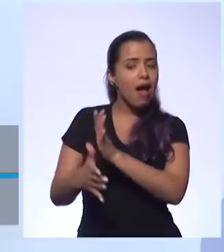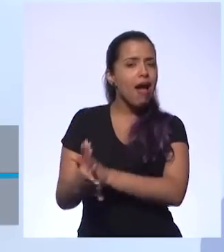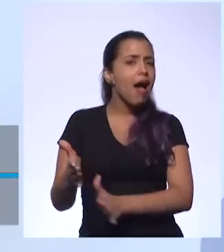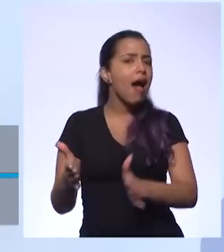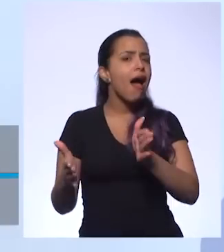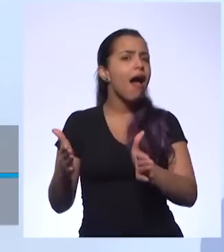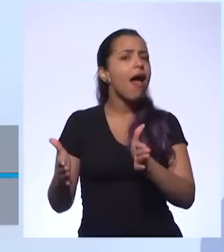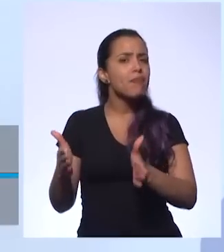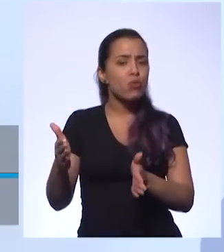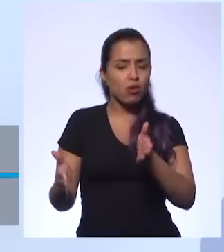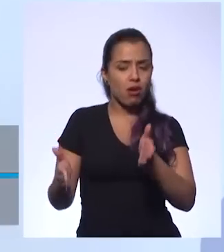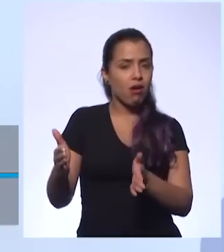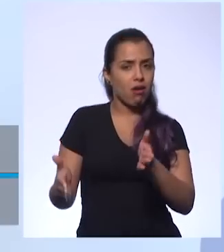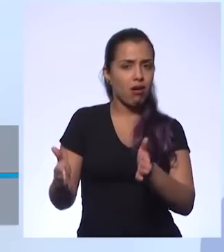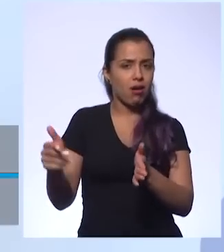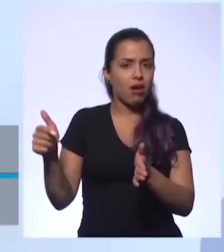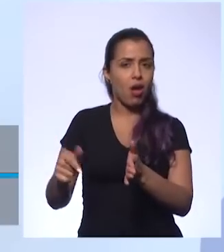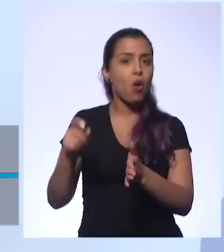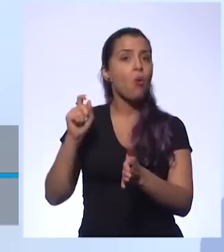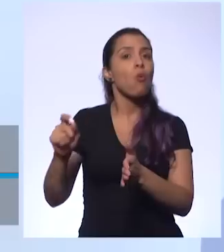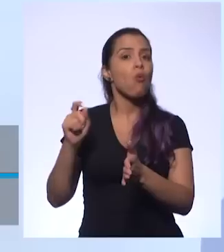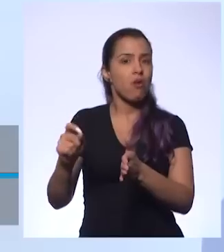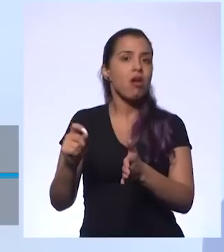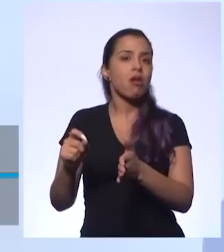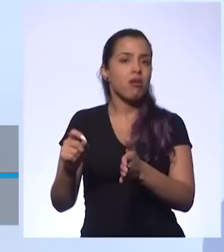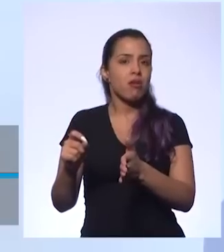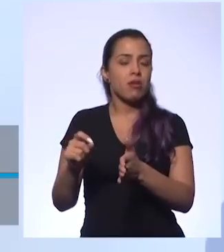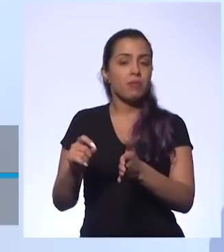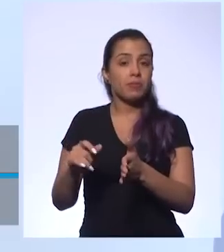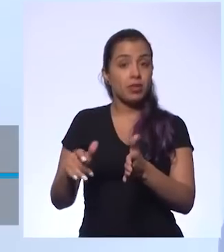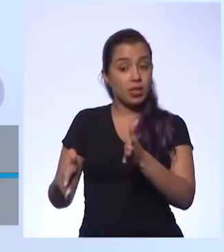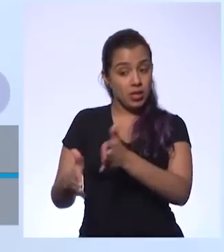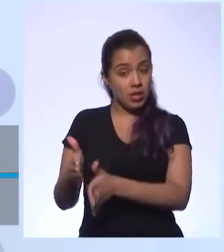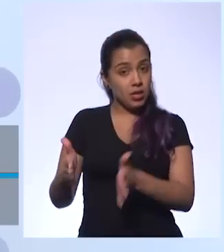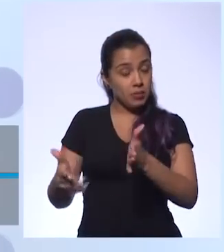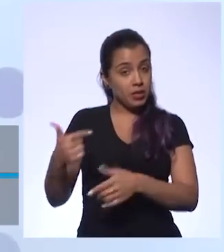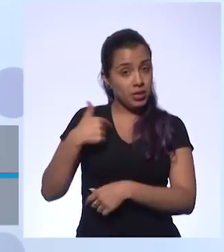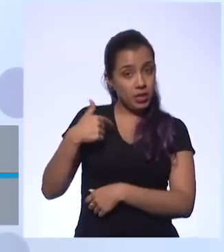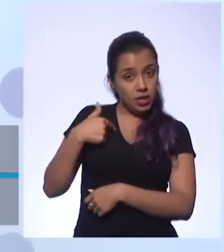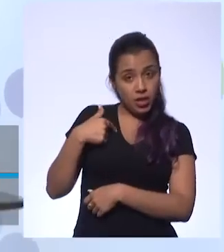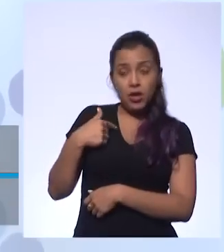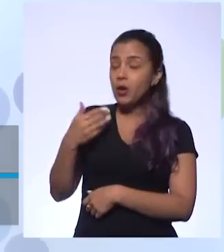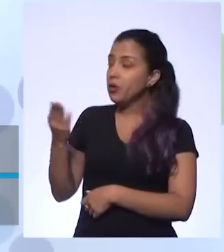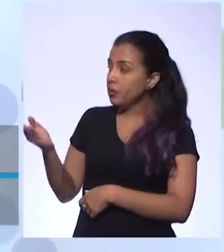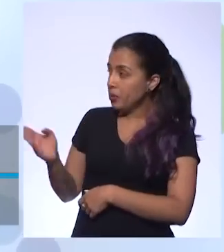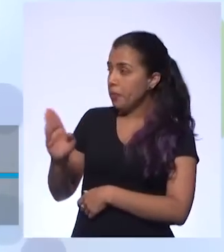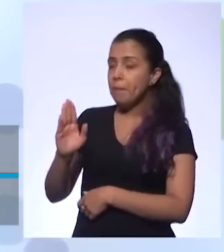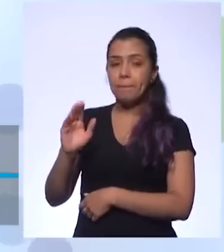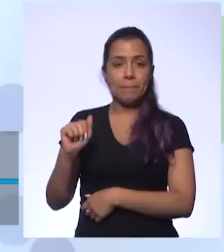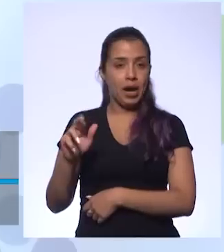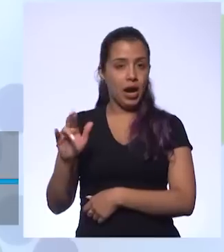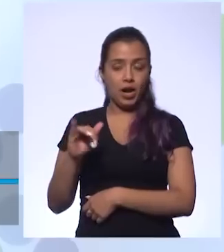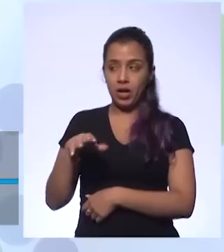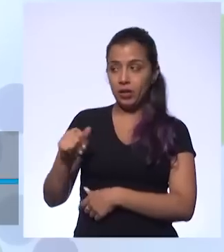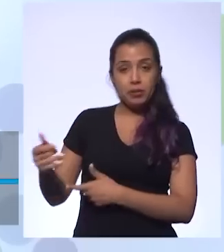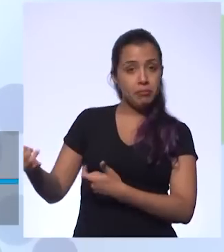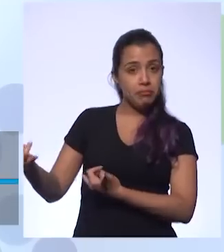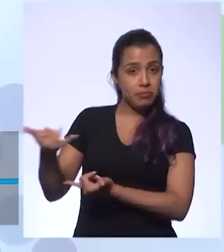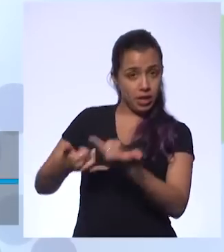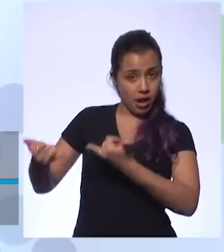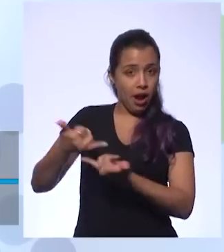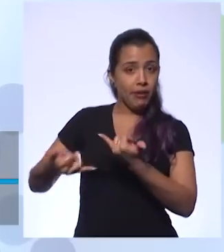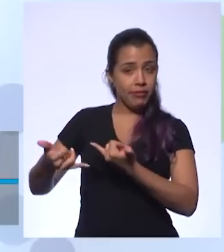se refere? Galera, na época que eu e o Baglini brincávamos no nosso campão lá, né?